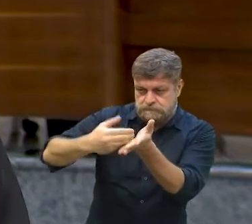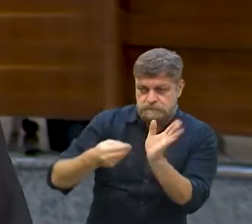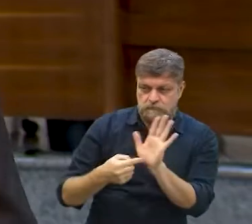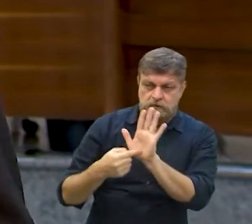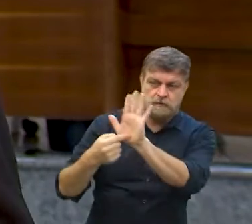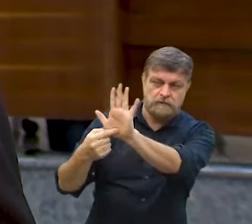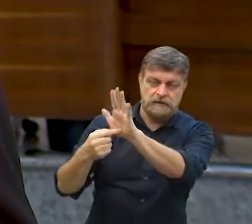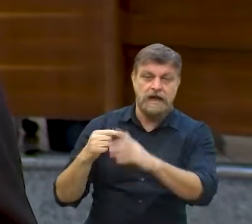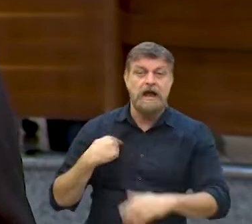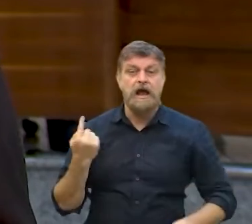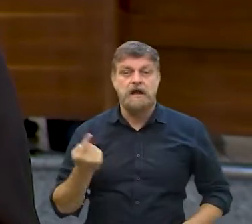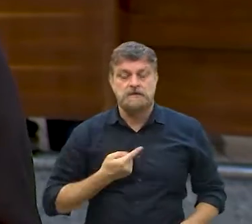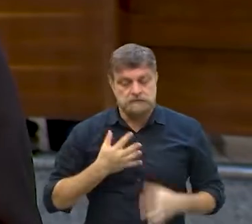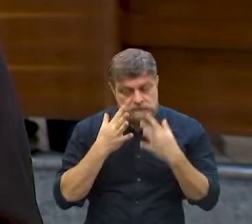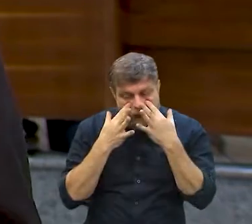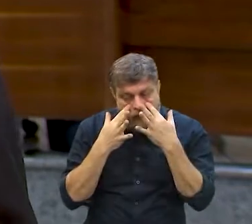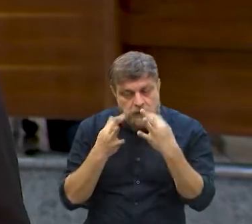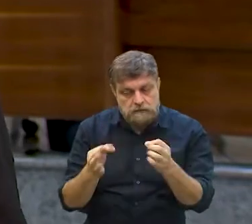gente